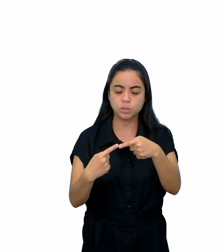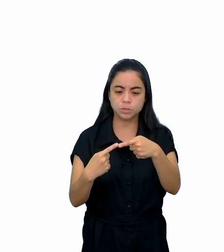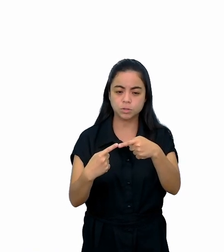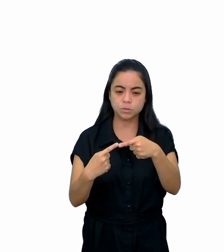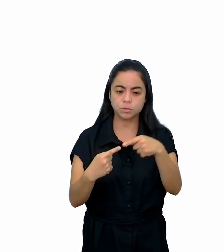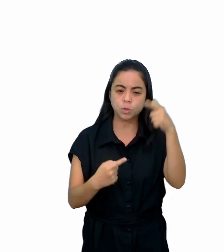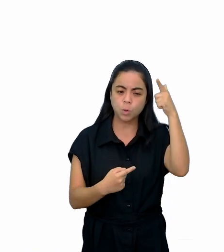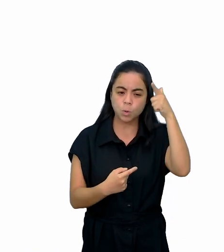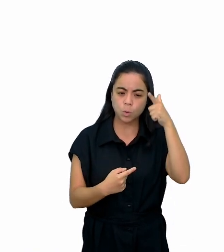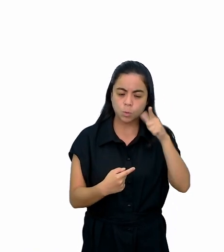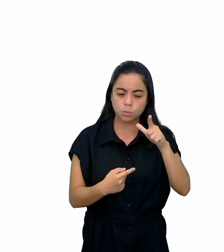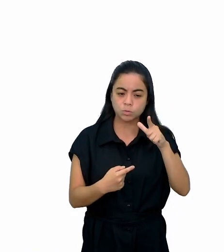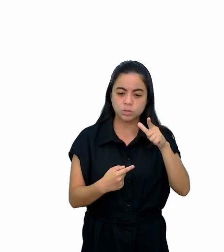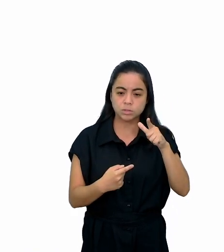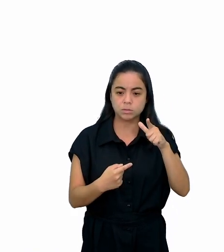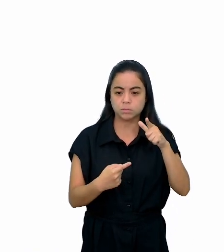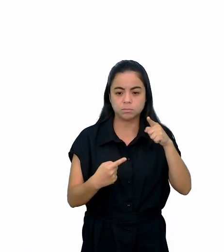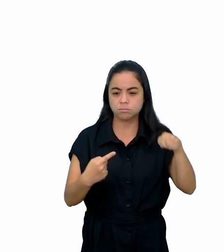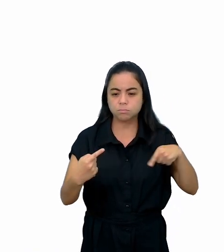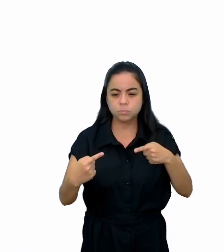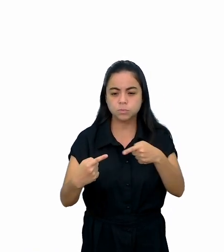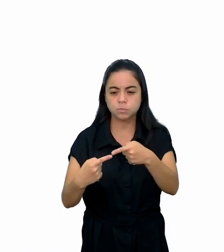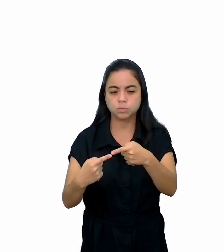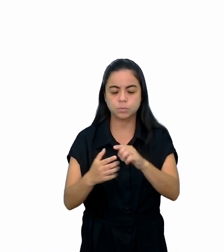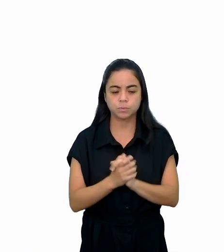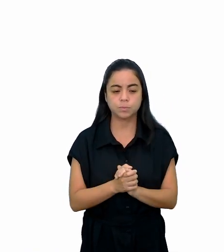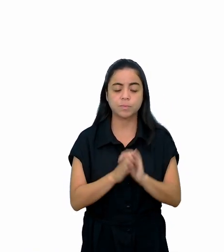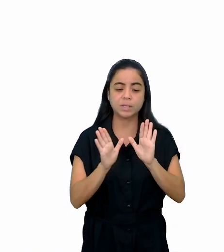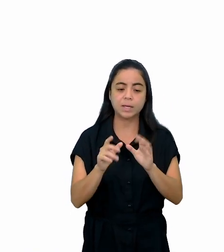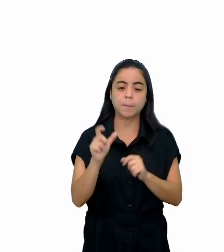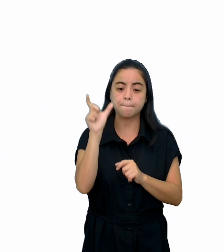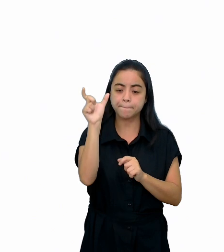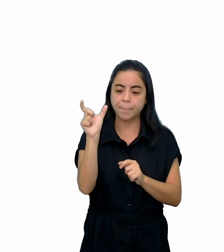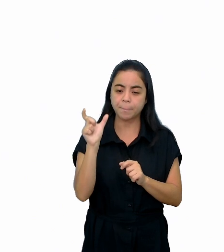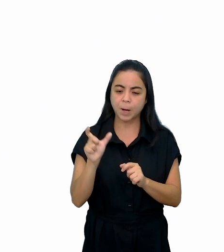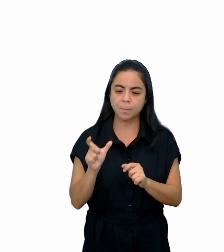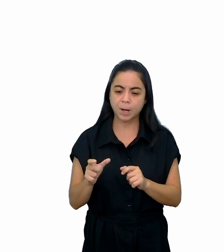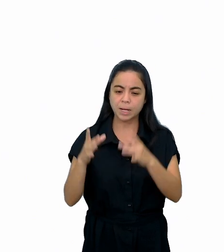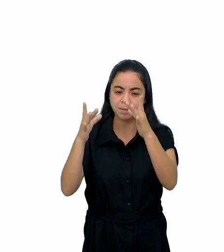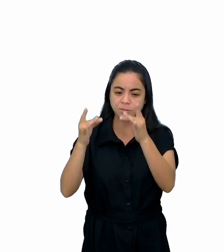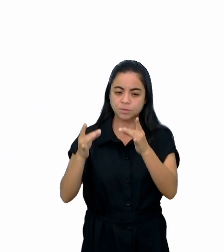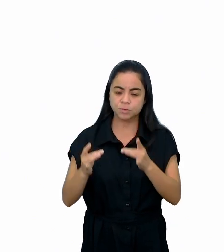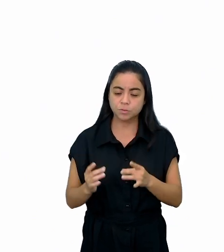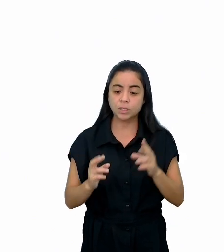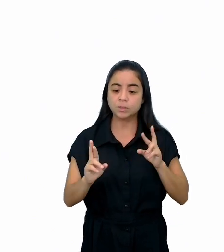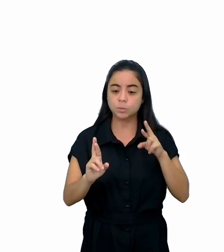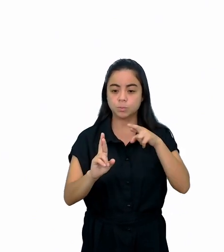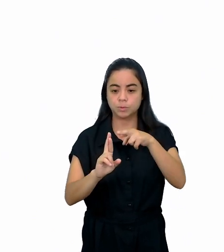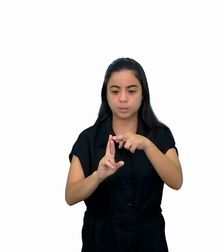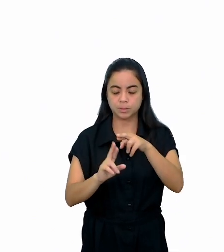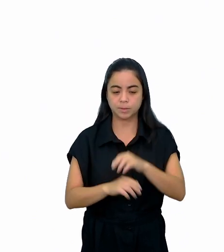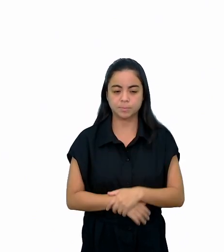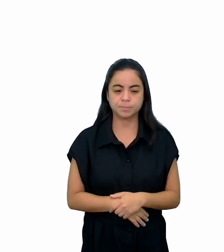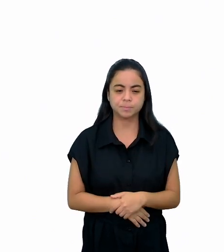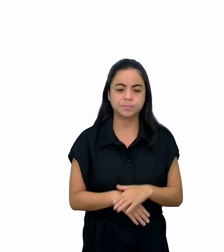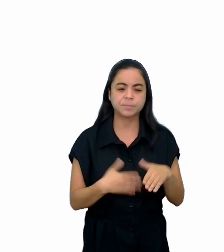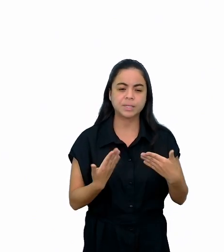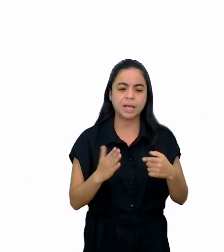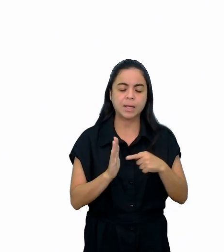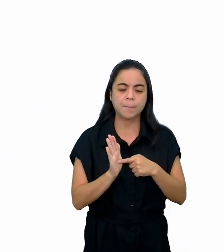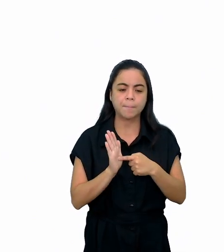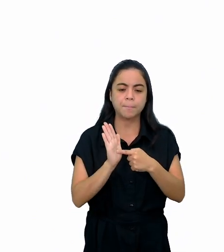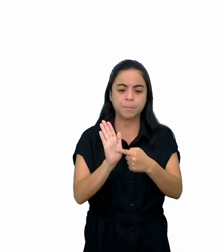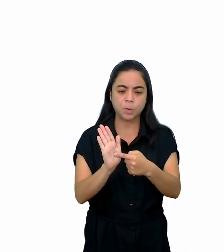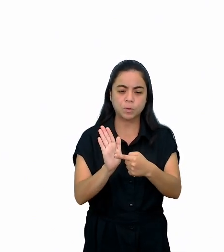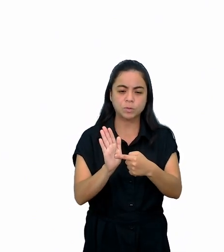em determinado destino. Os verbos, eles vão descrever e representar, né? Eles indicam aí a